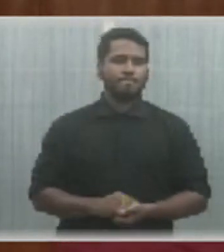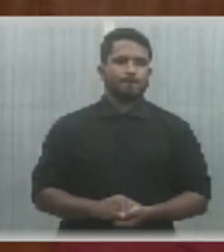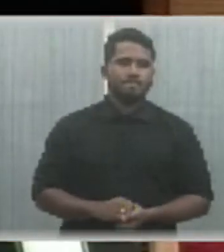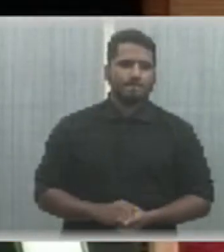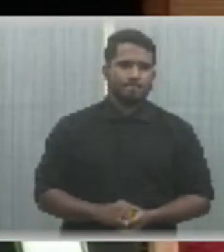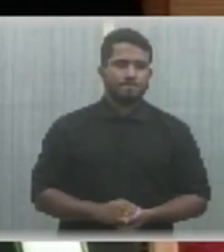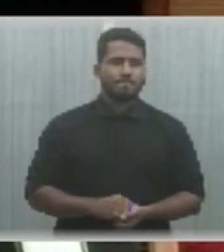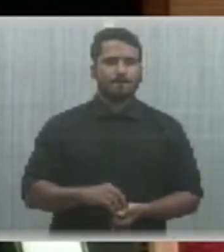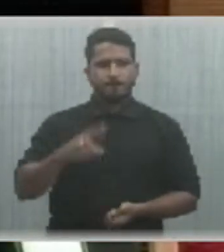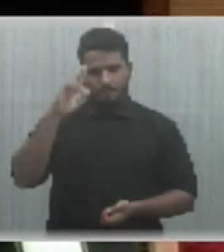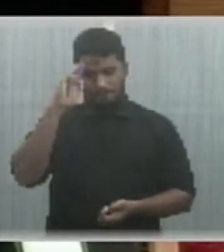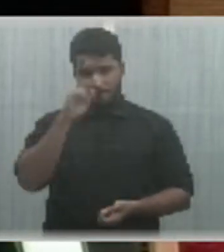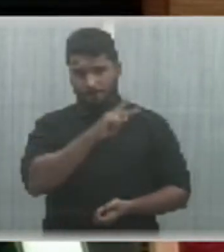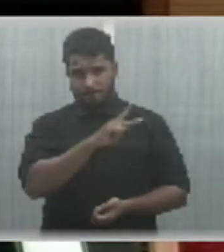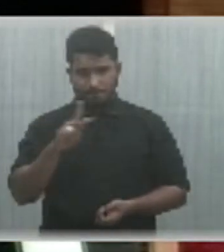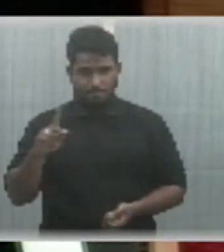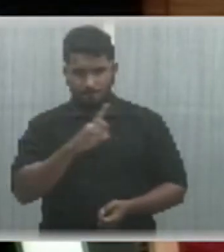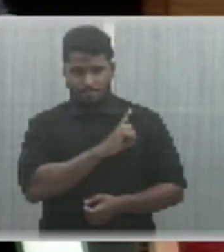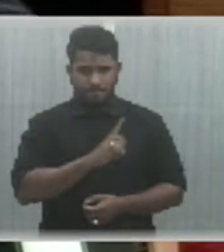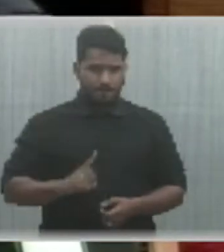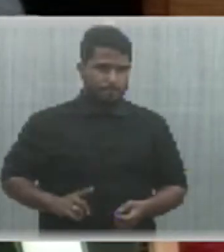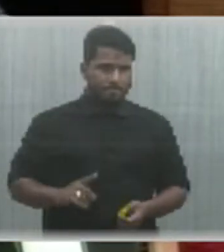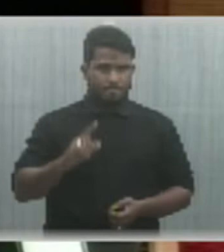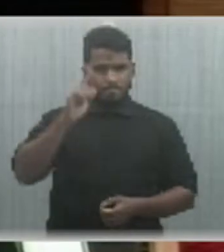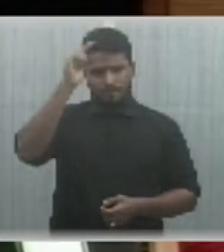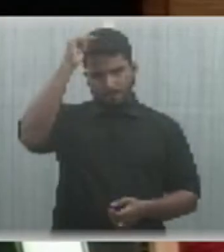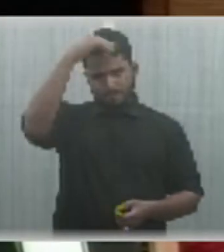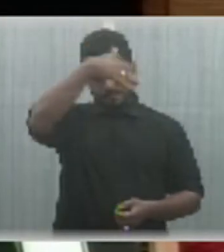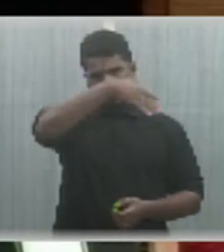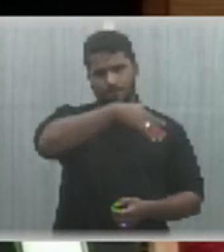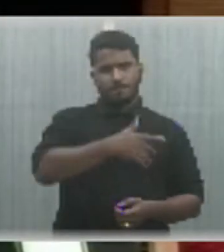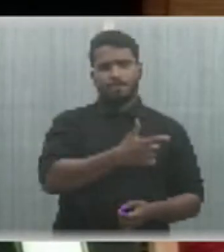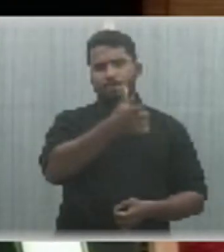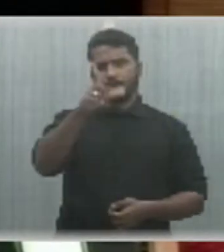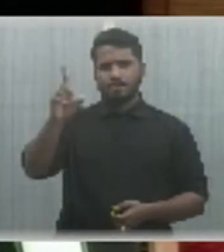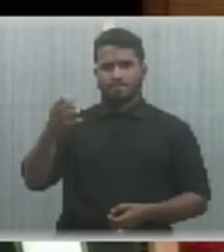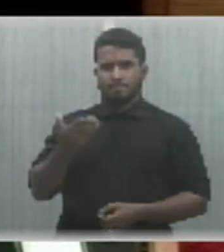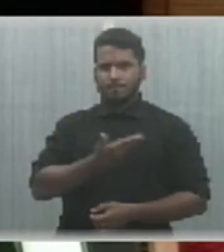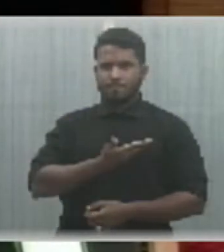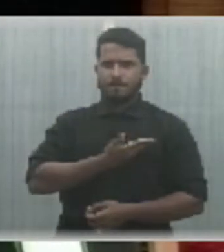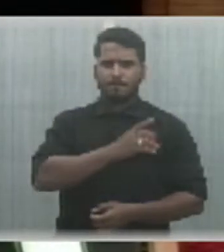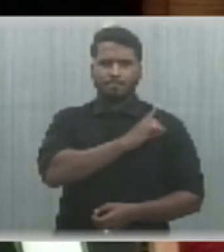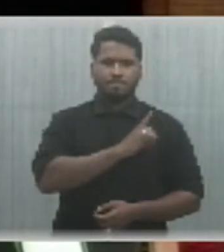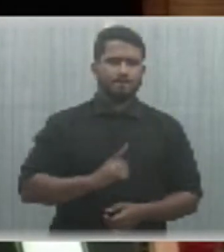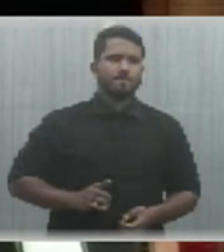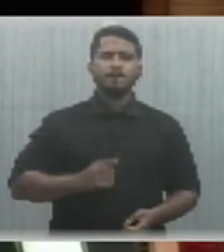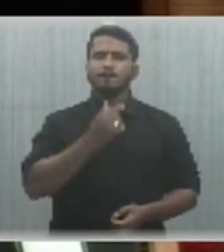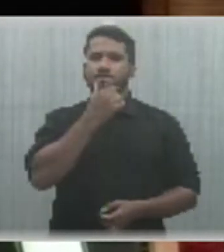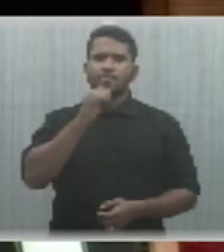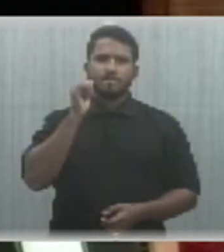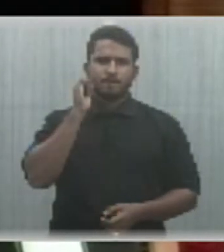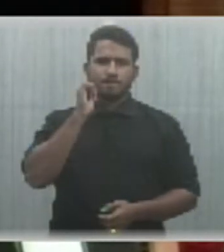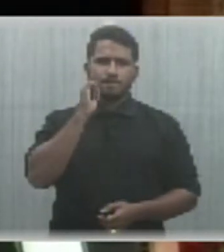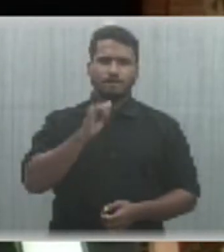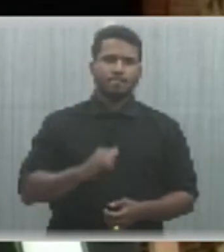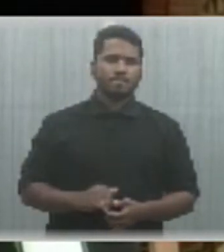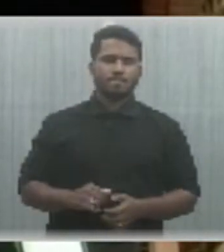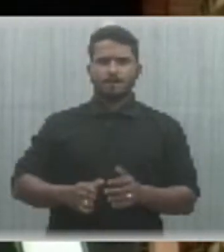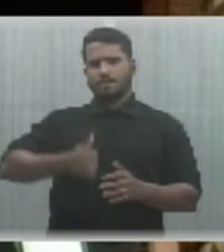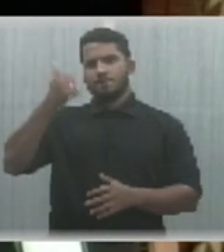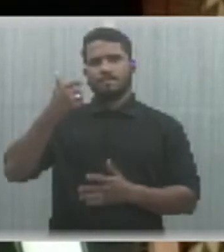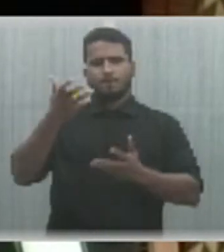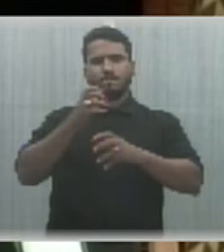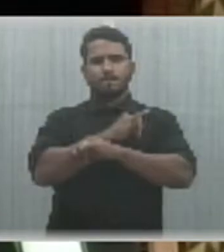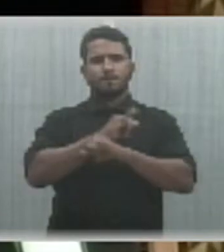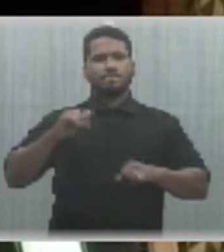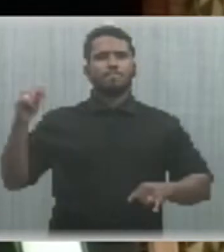Senhor presidente Gustavo Neiva, demais colegas, deputados, deputadas, primeiro para